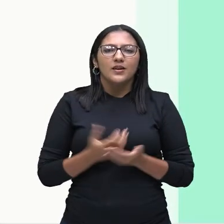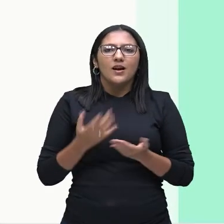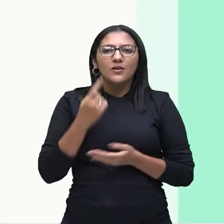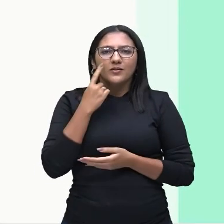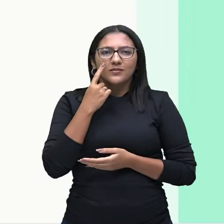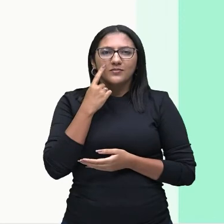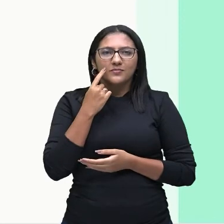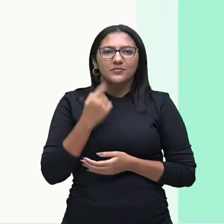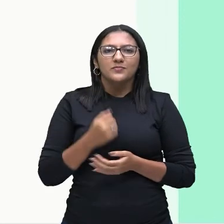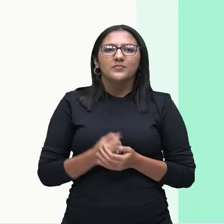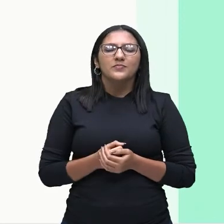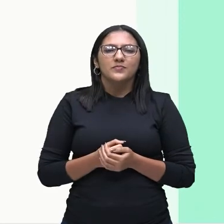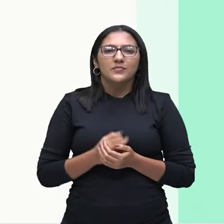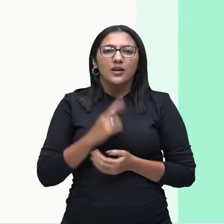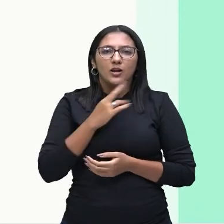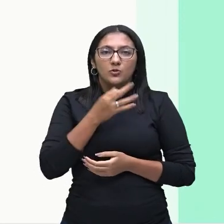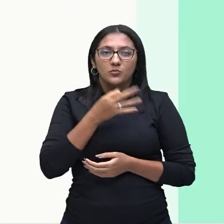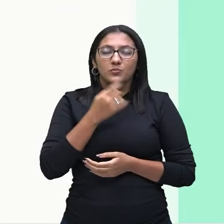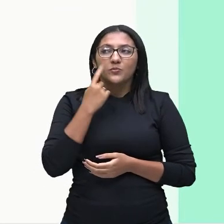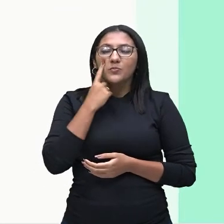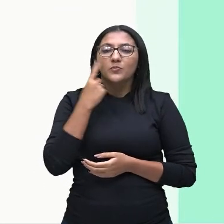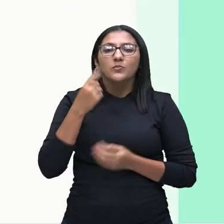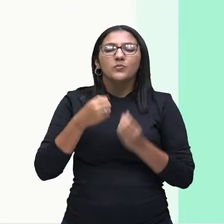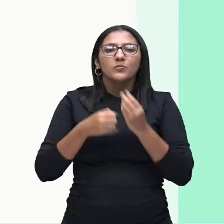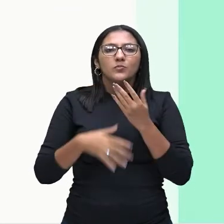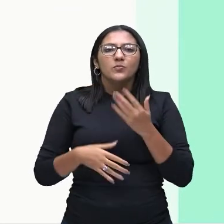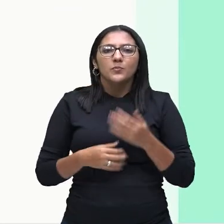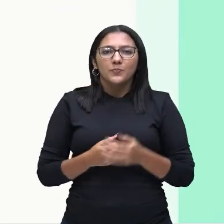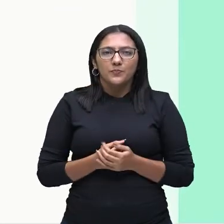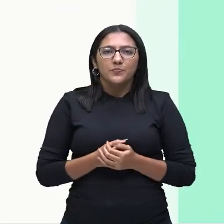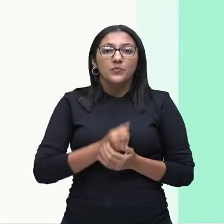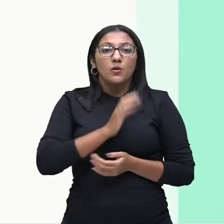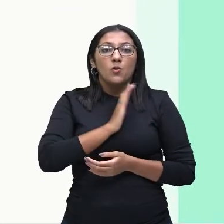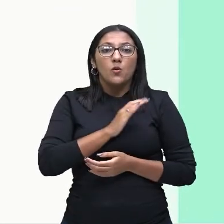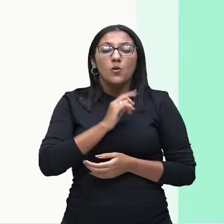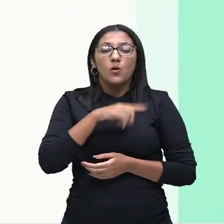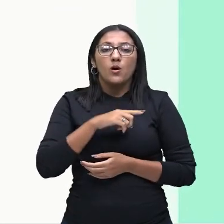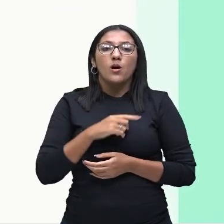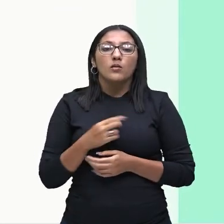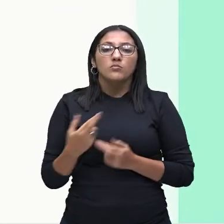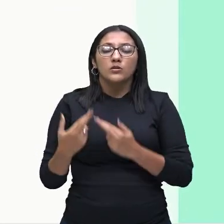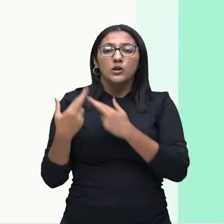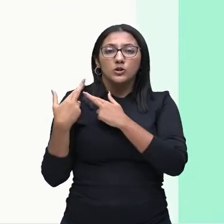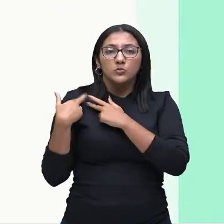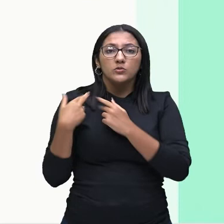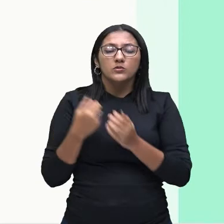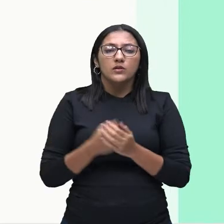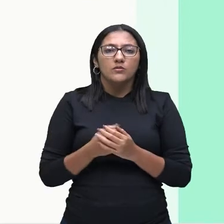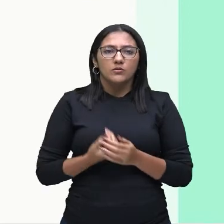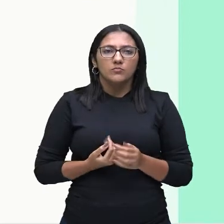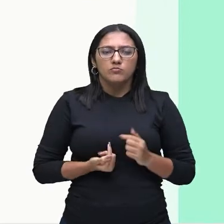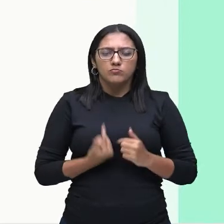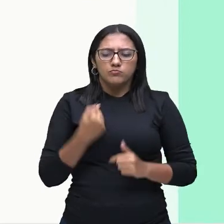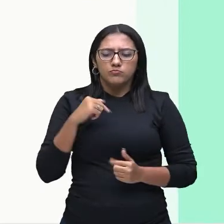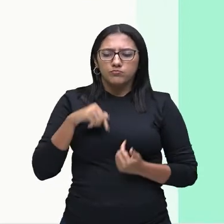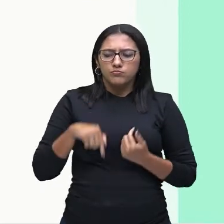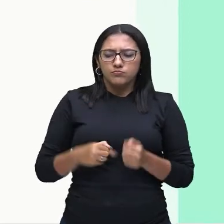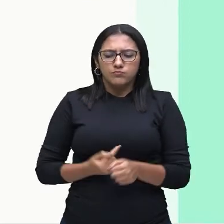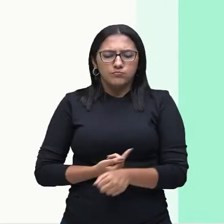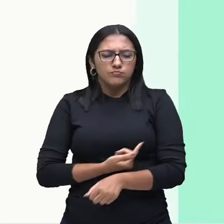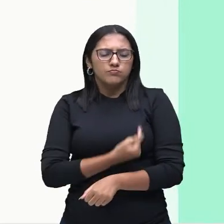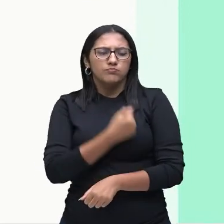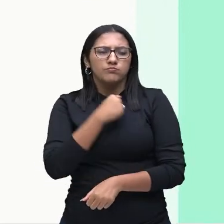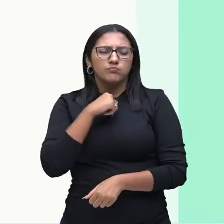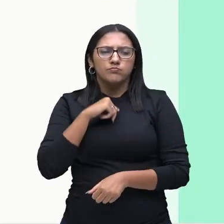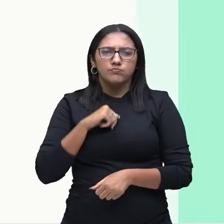para o nosso gabarito comentado. O coração é o responsável por impulsionar o sangue para todo o corpo humano